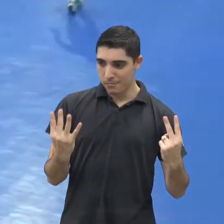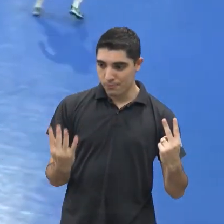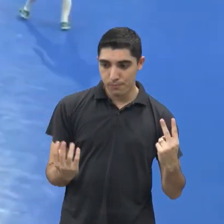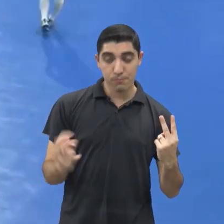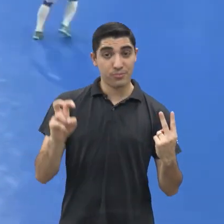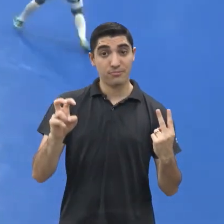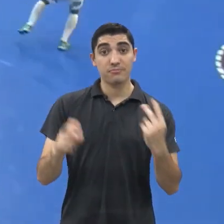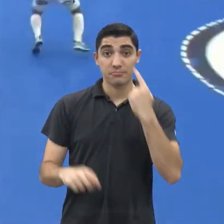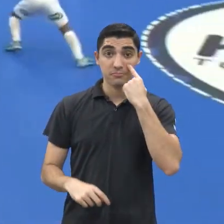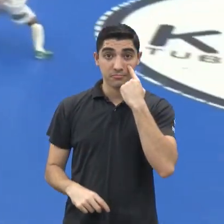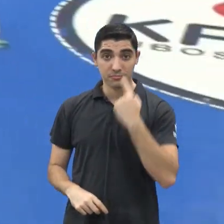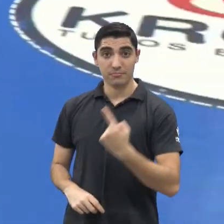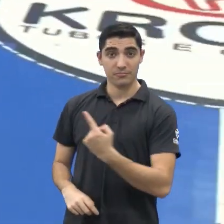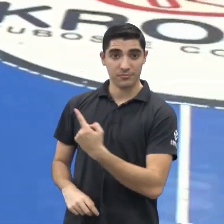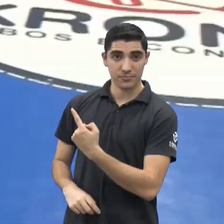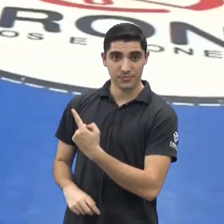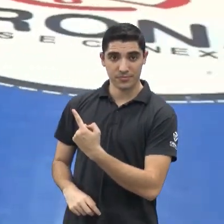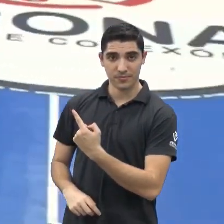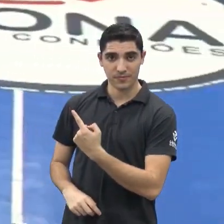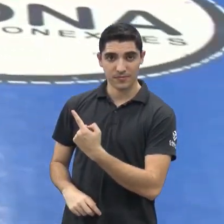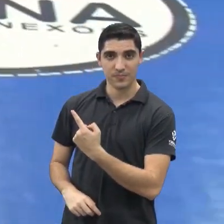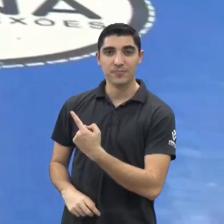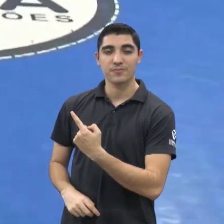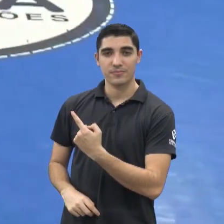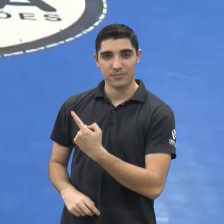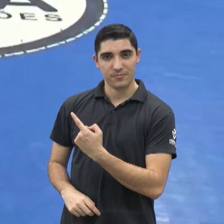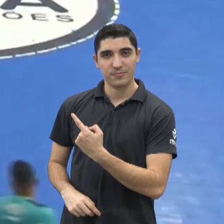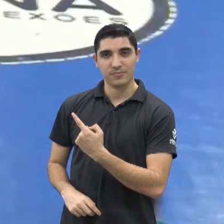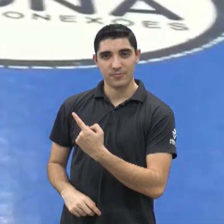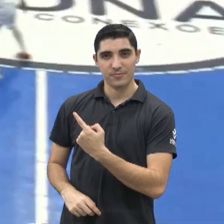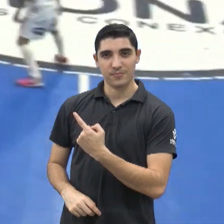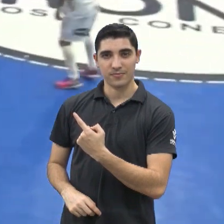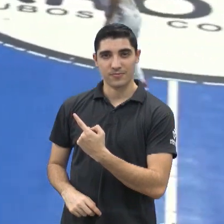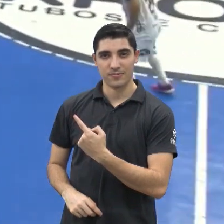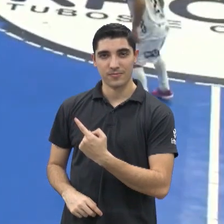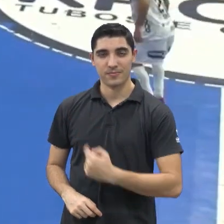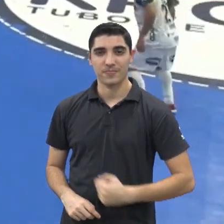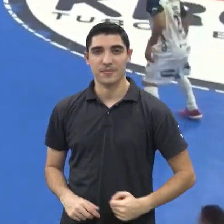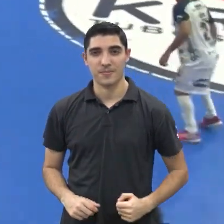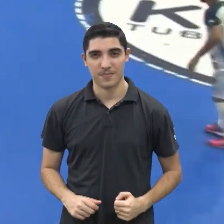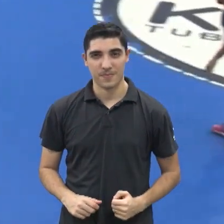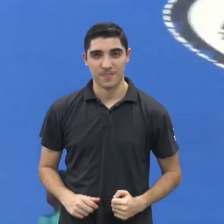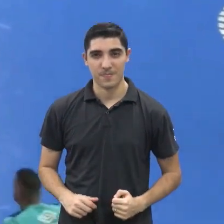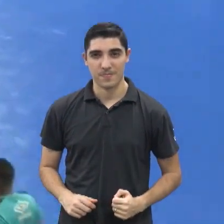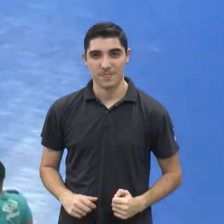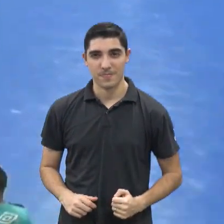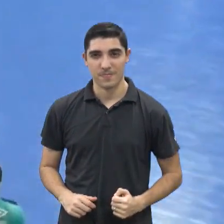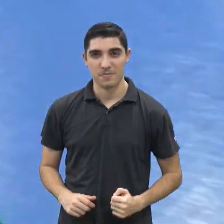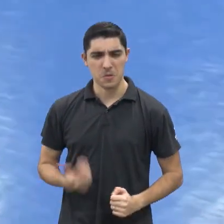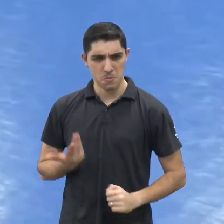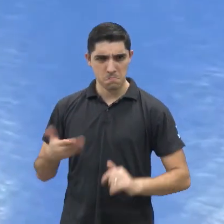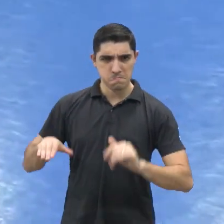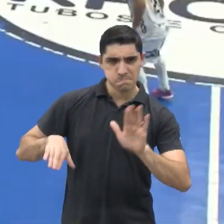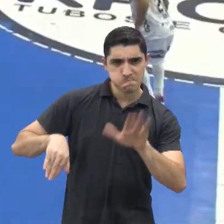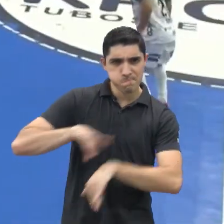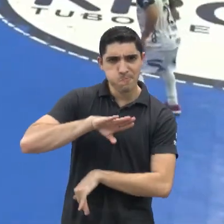catarinense afastou mal. Murilo perdeu na intermediária de quadra para Wesley, que tocou para Gustavo, que dominou, puxou e bateu firme para fazer o